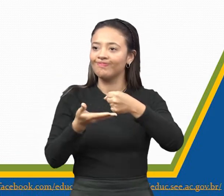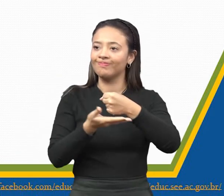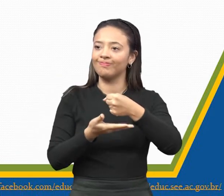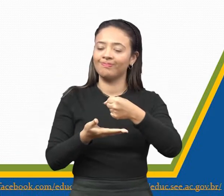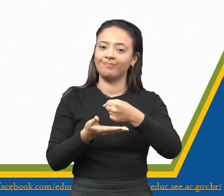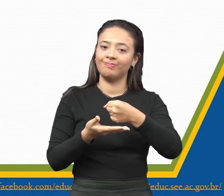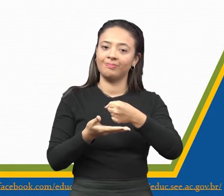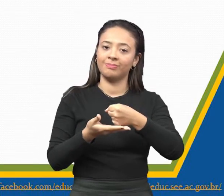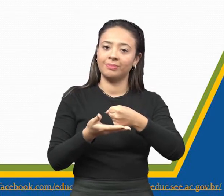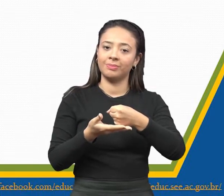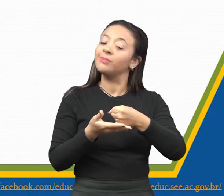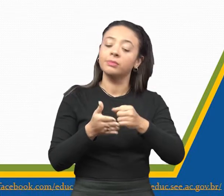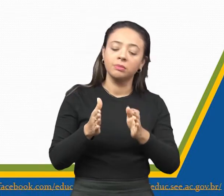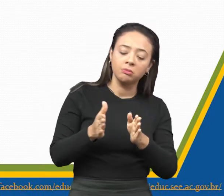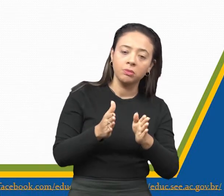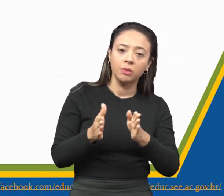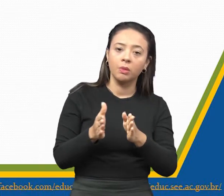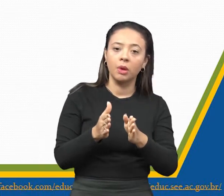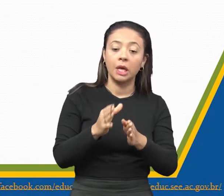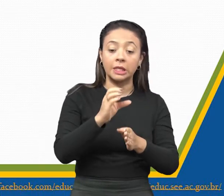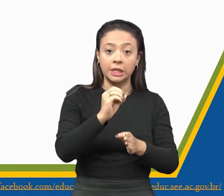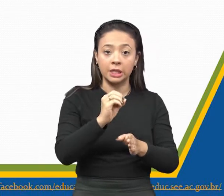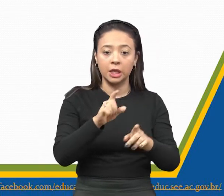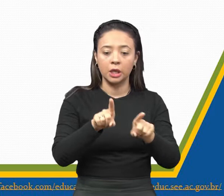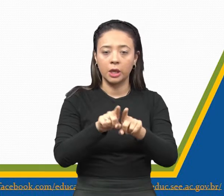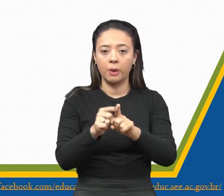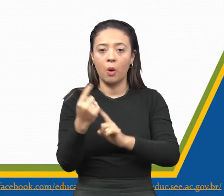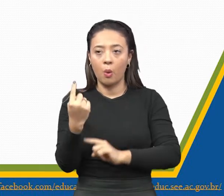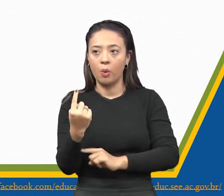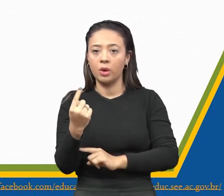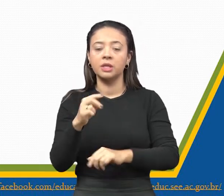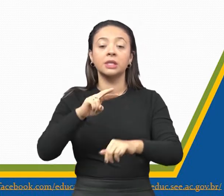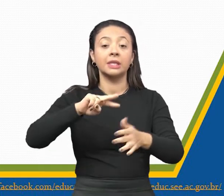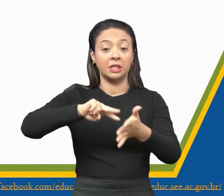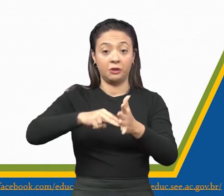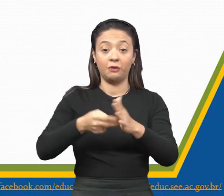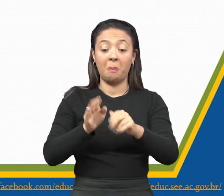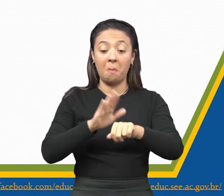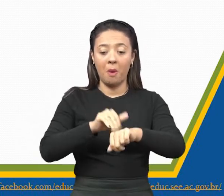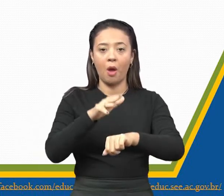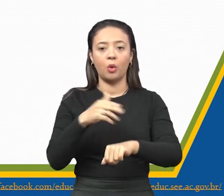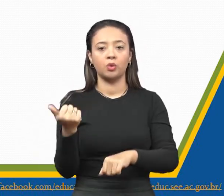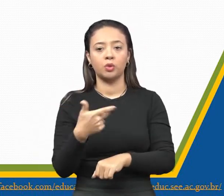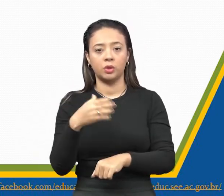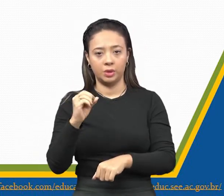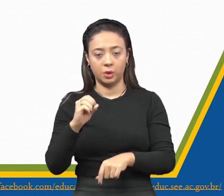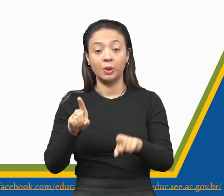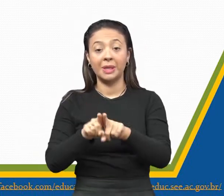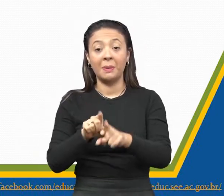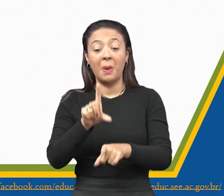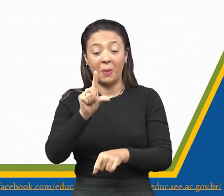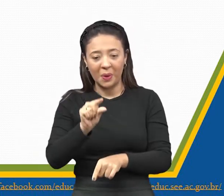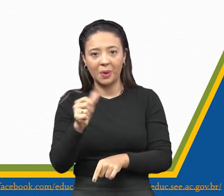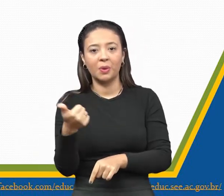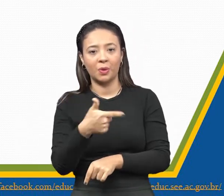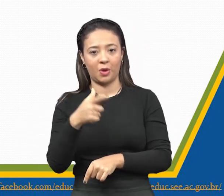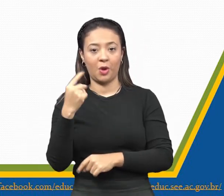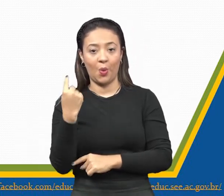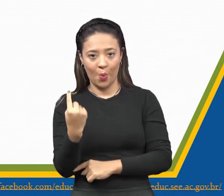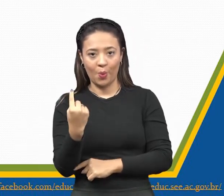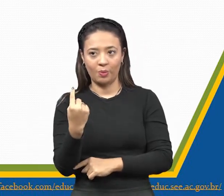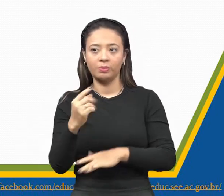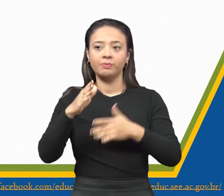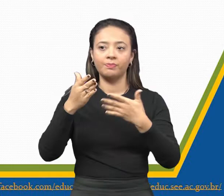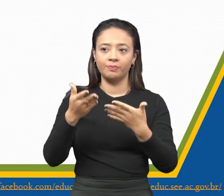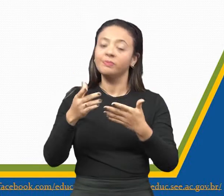se encontra entre 0 e 1, ou seja, ela é maior do que 0 e ela é menor do que 1, então nós vamos